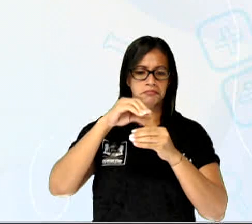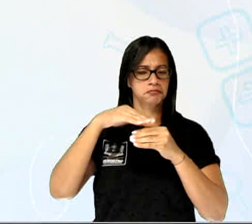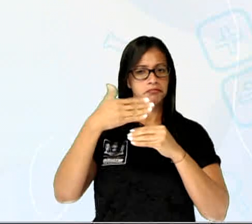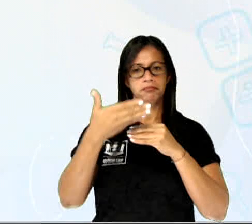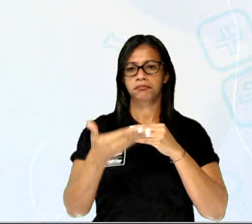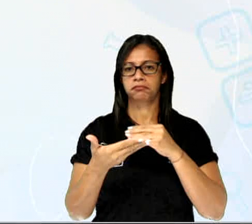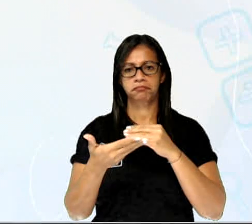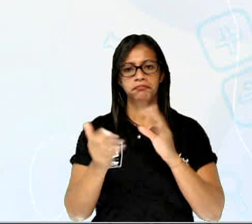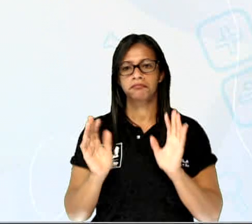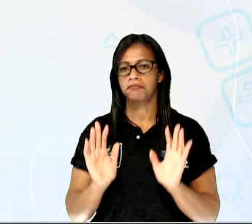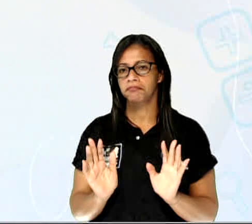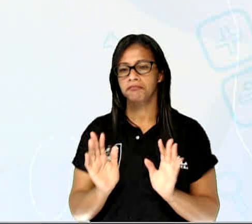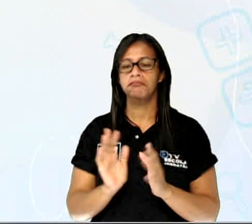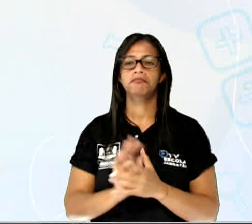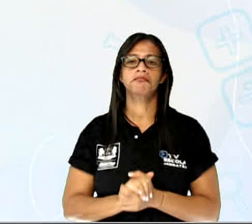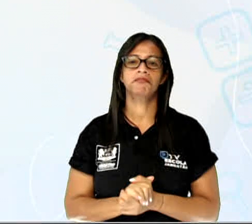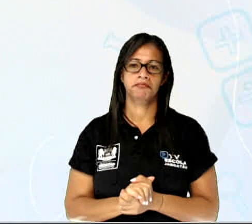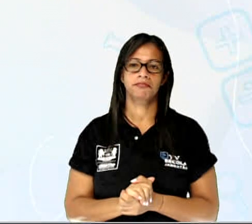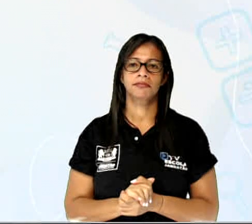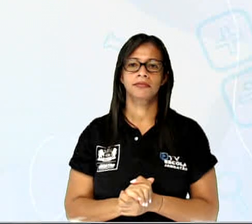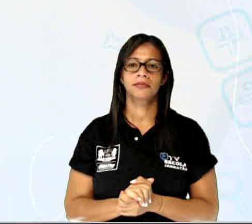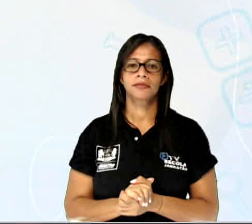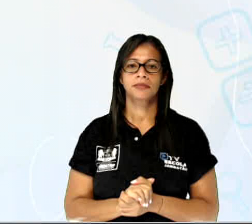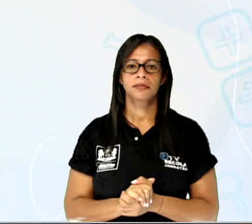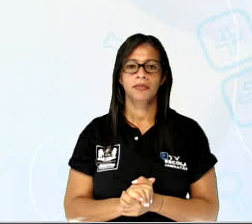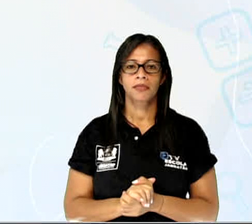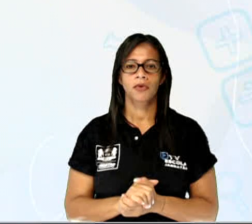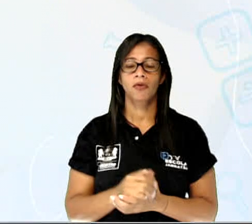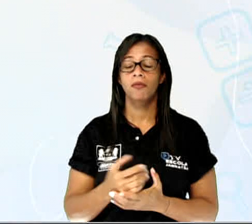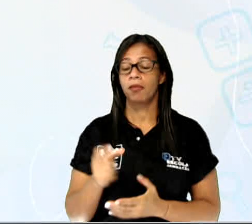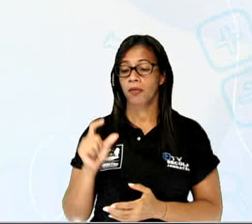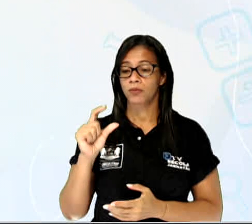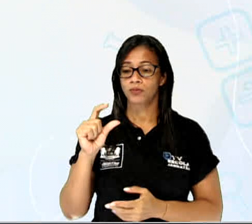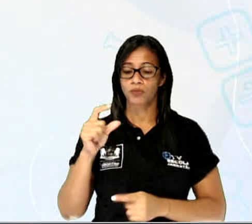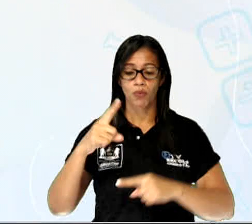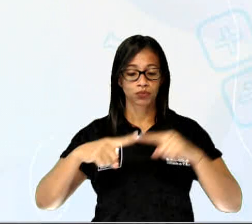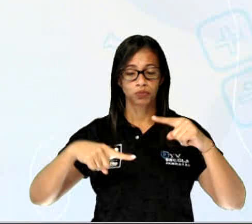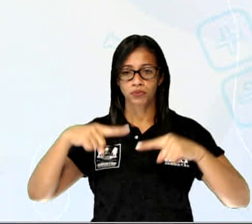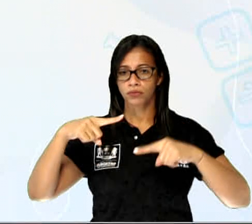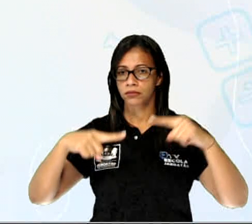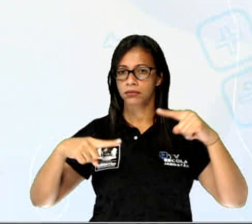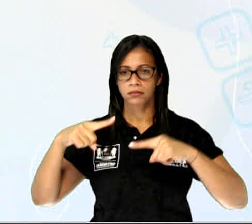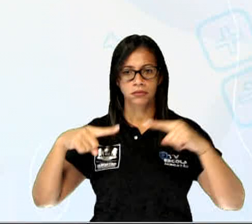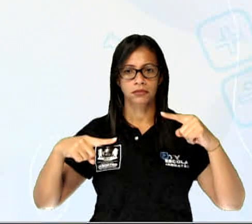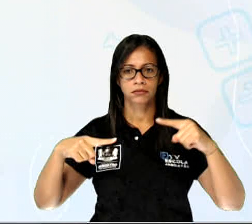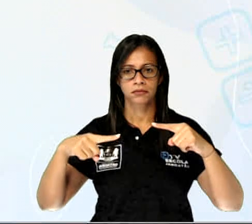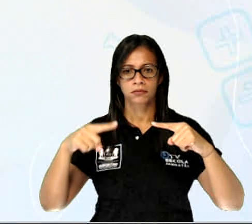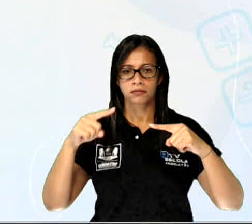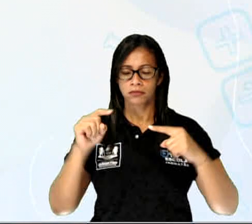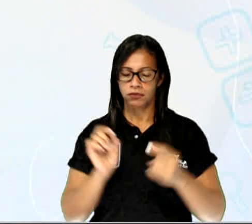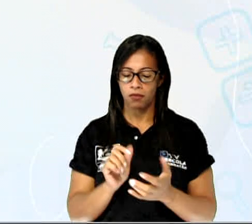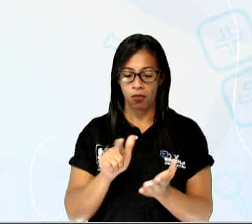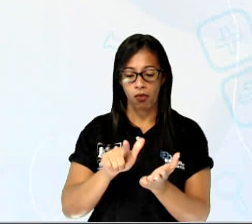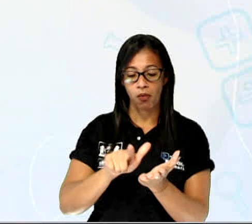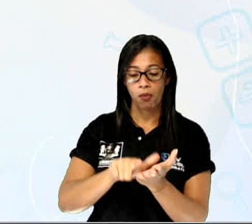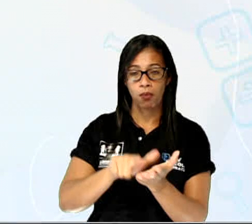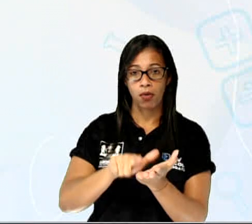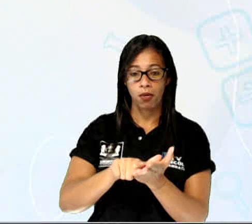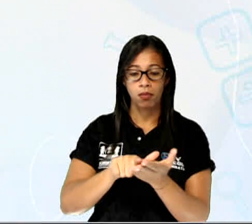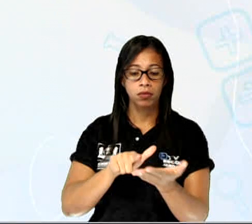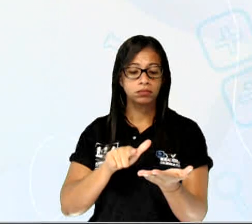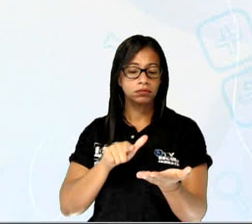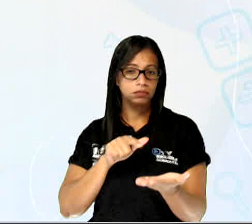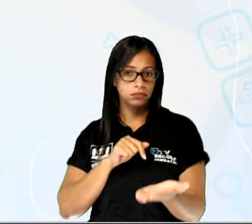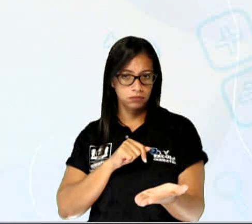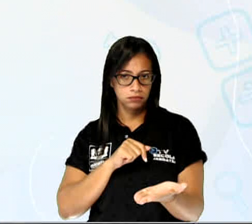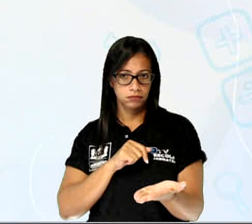vai posicionar objetos sobre uma folha. Logo após, você vai